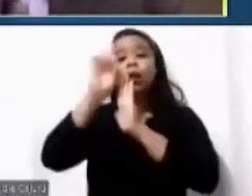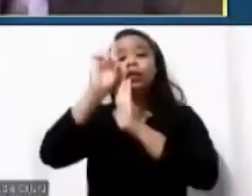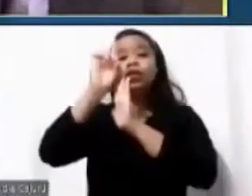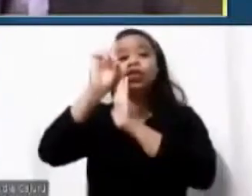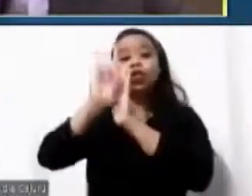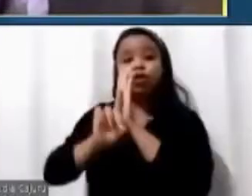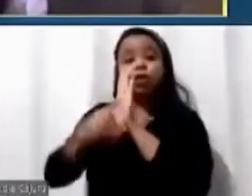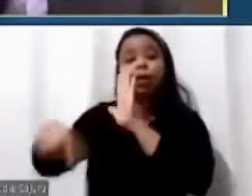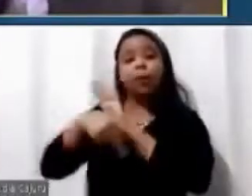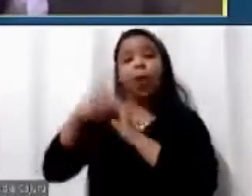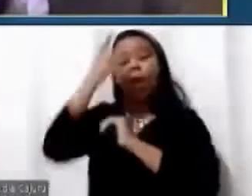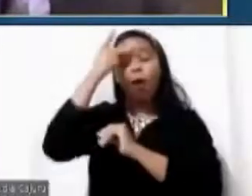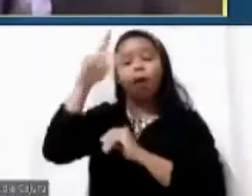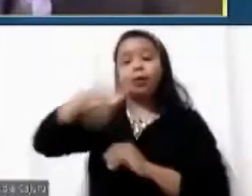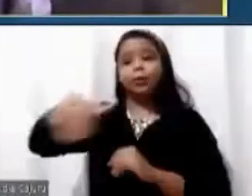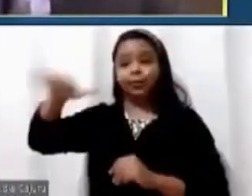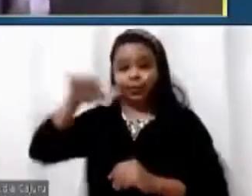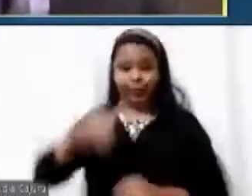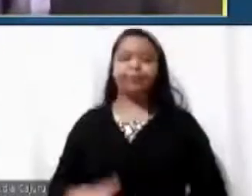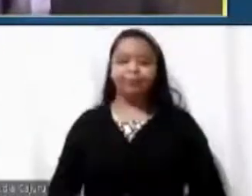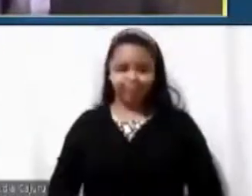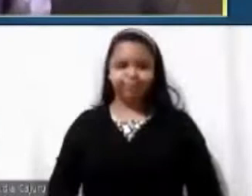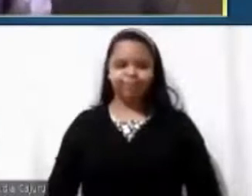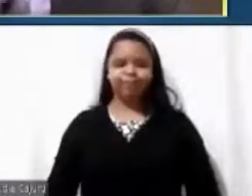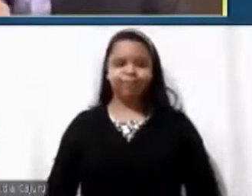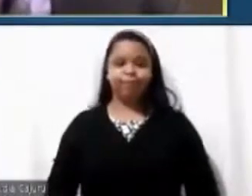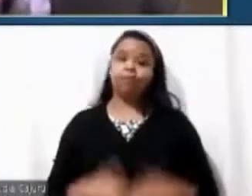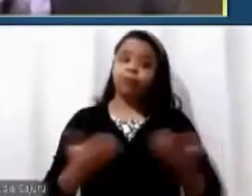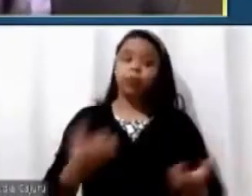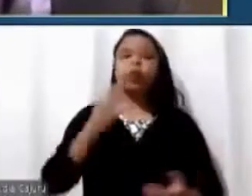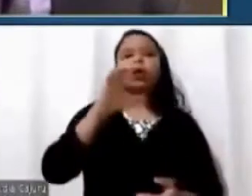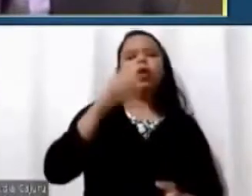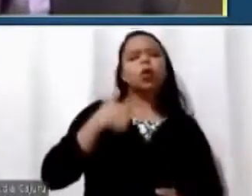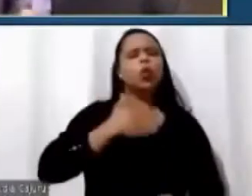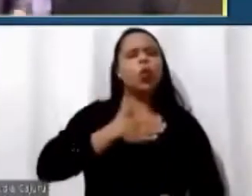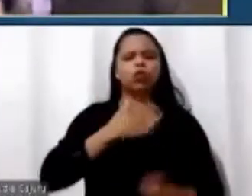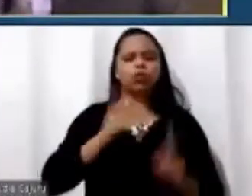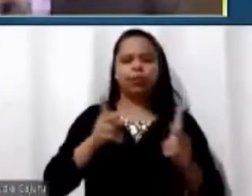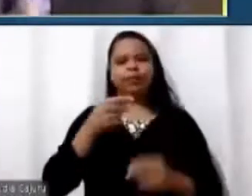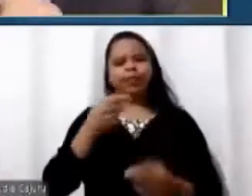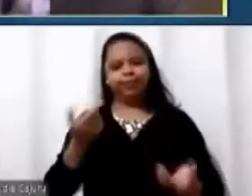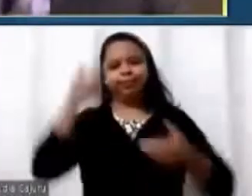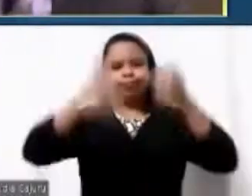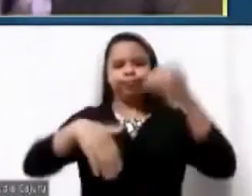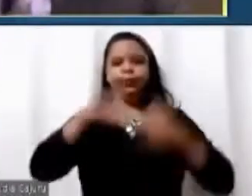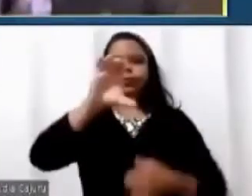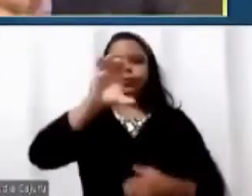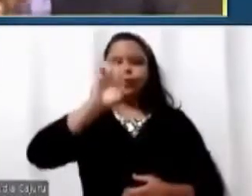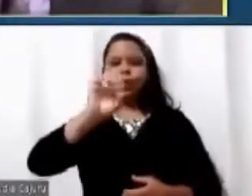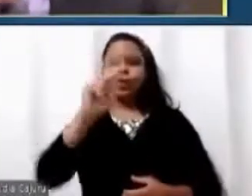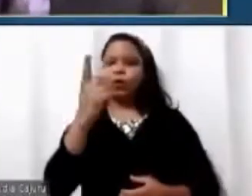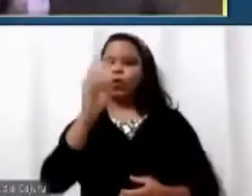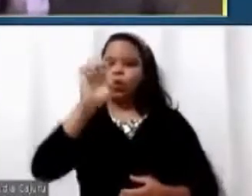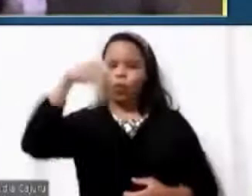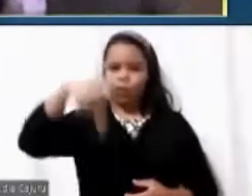Ezer, e ali estabelece princípios que devem ser observados ainda em tempos de Covid,